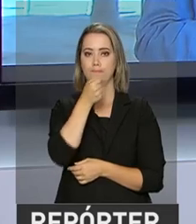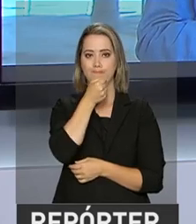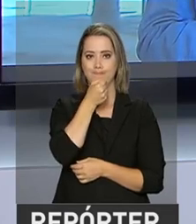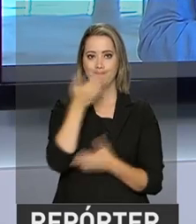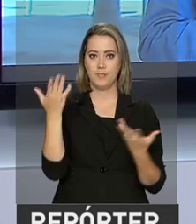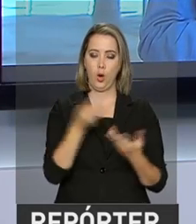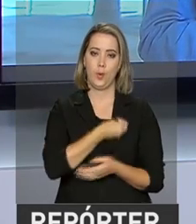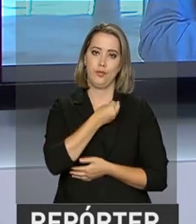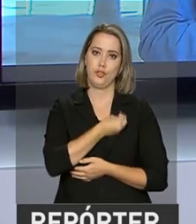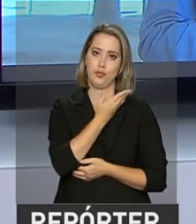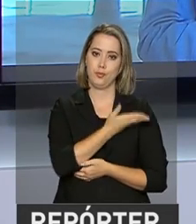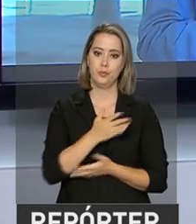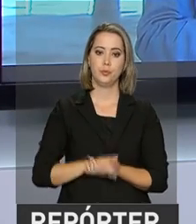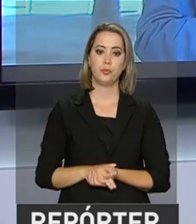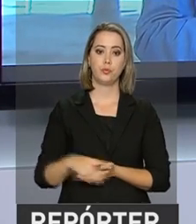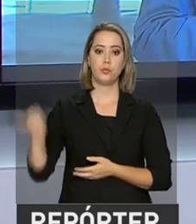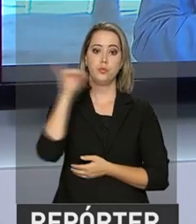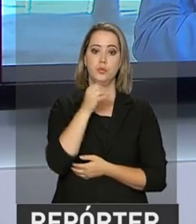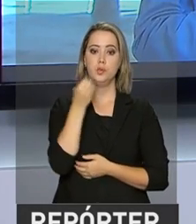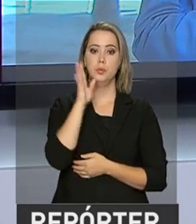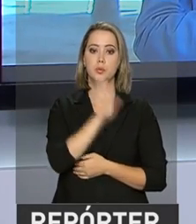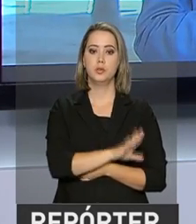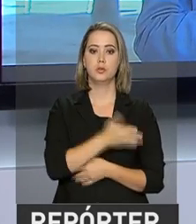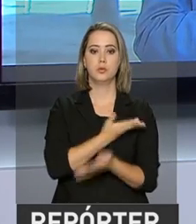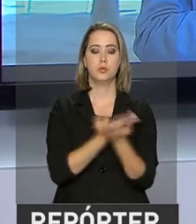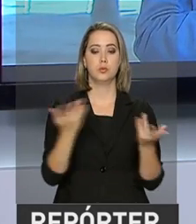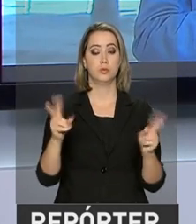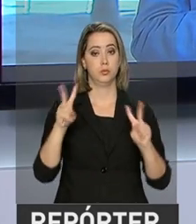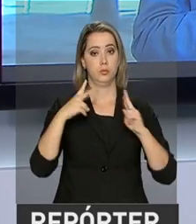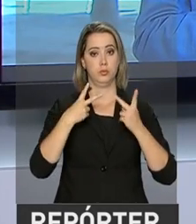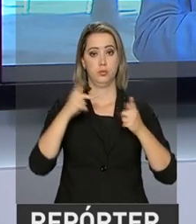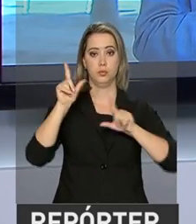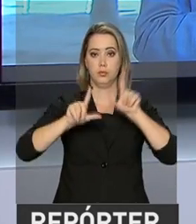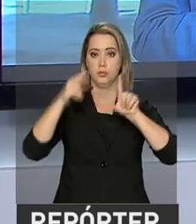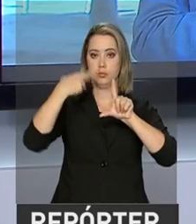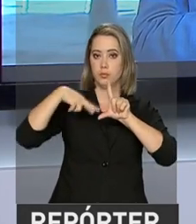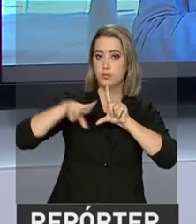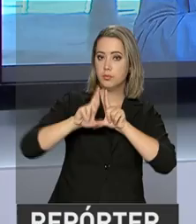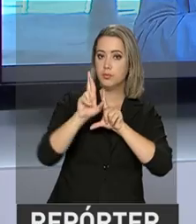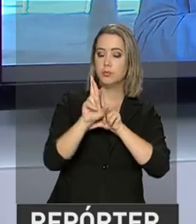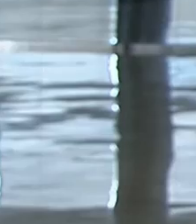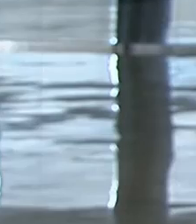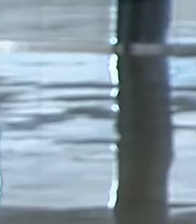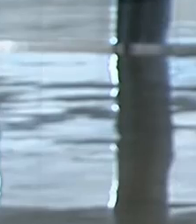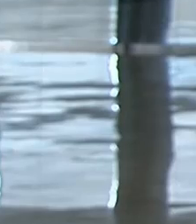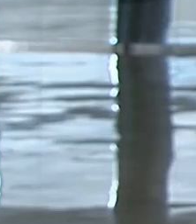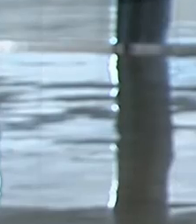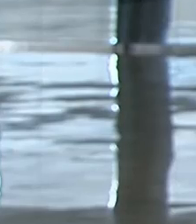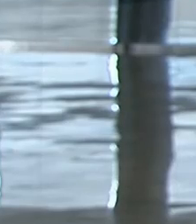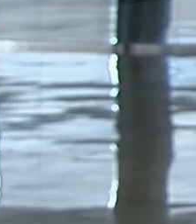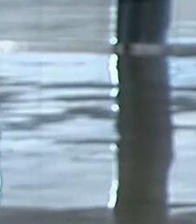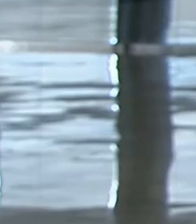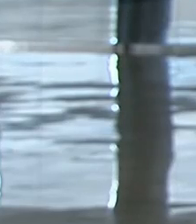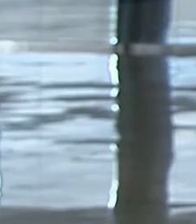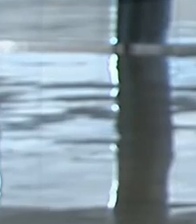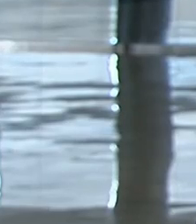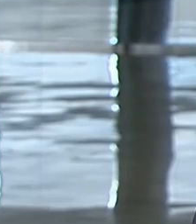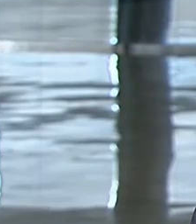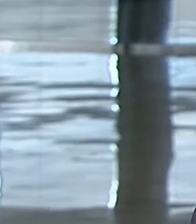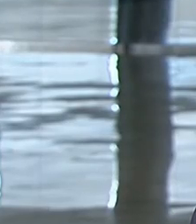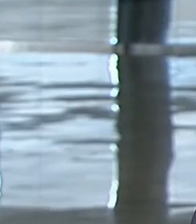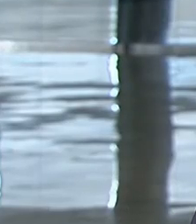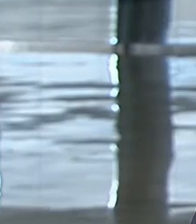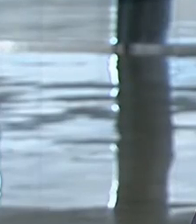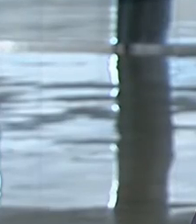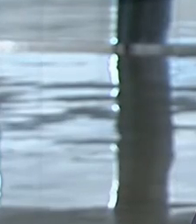vivo Oi Paulo boa tarde oi Boa tarde Boa tarde a todos que nos assistem na TV NBR olha Leandro com este